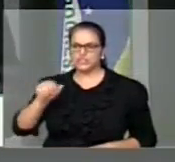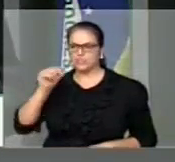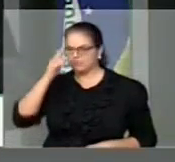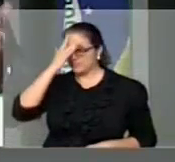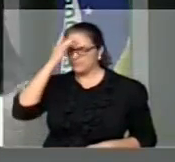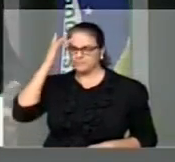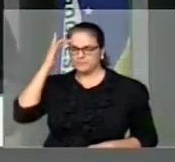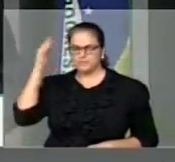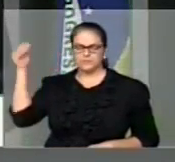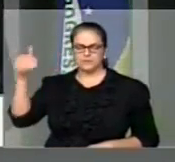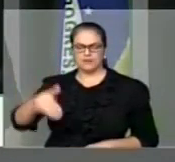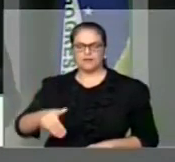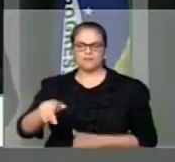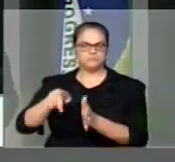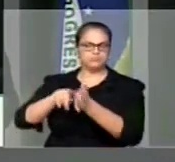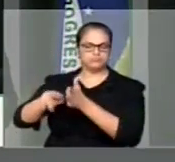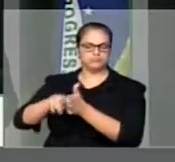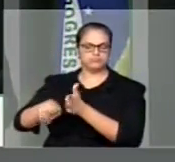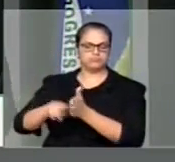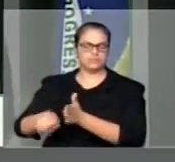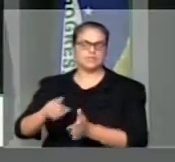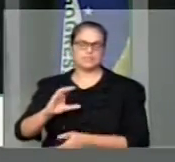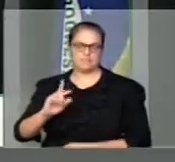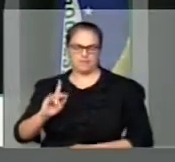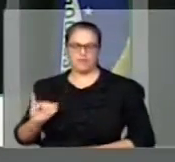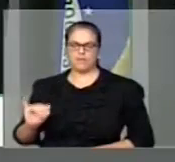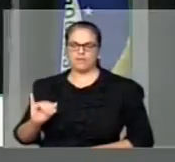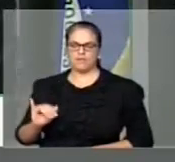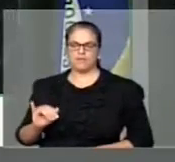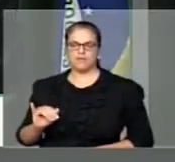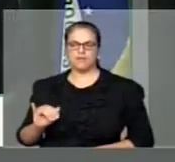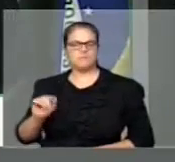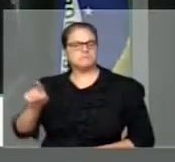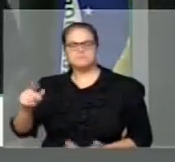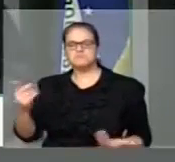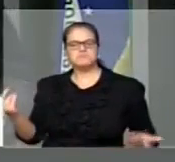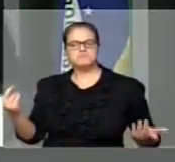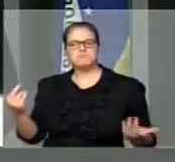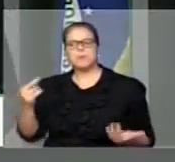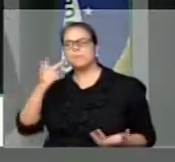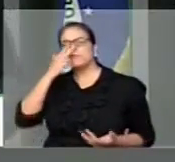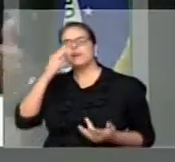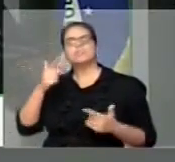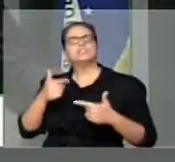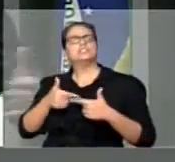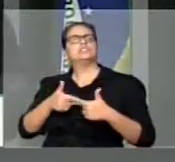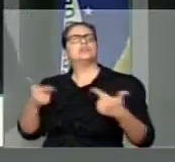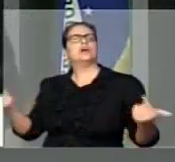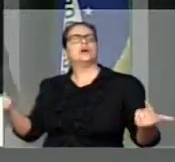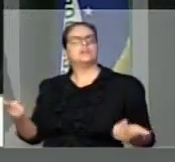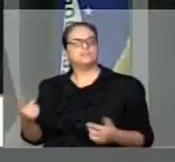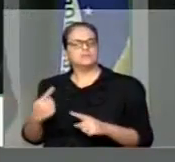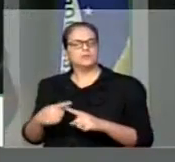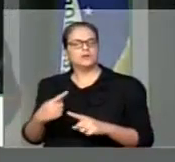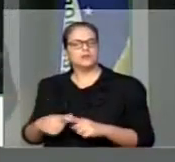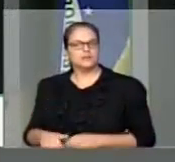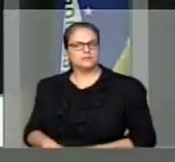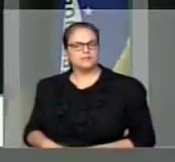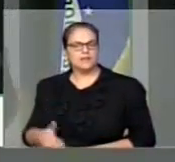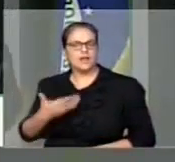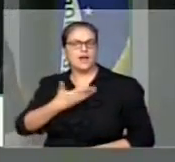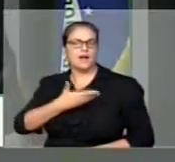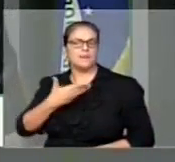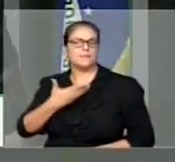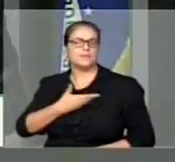de ouvi-lo na CPI do BNDES, foi um escolhido, um grande escolhido pela sua amizade e relacionamento